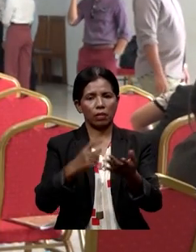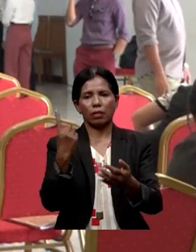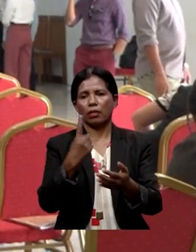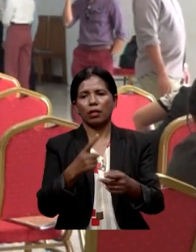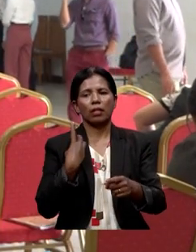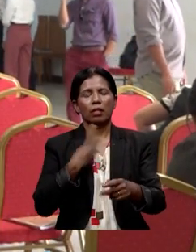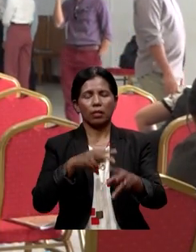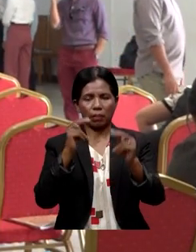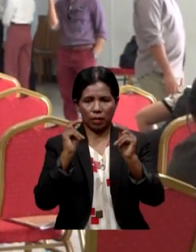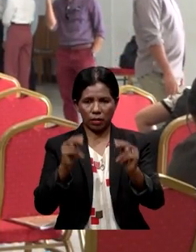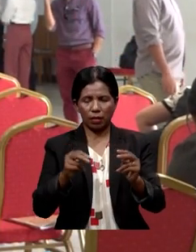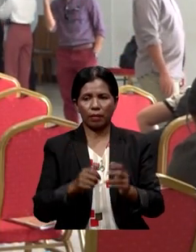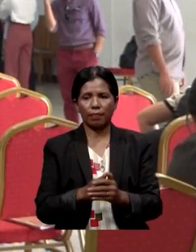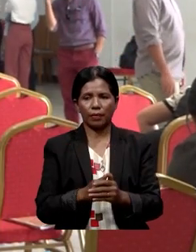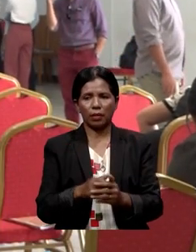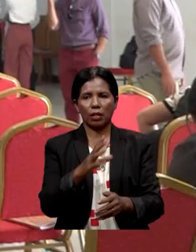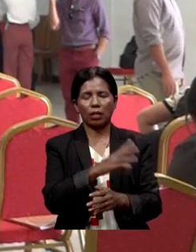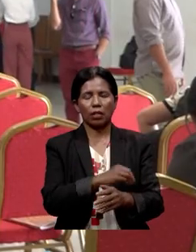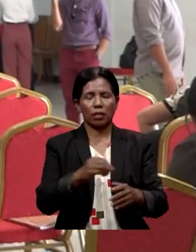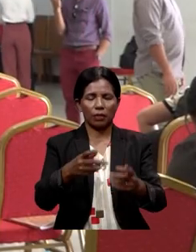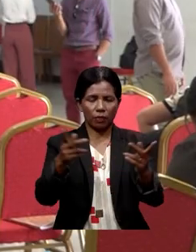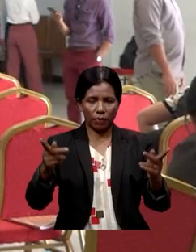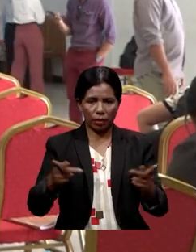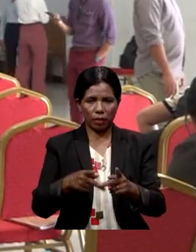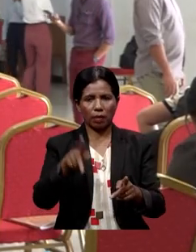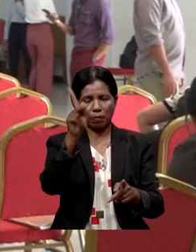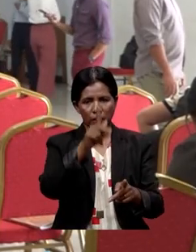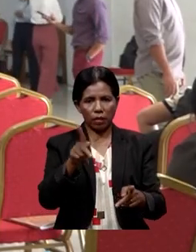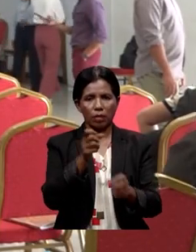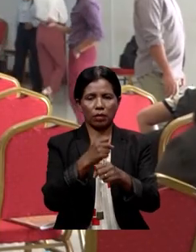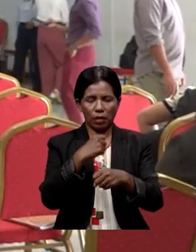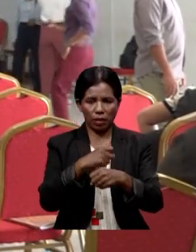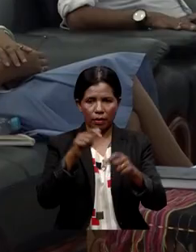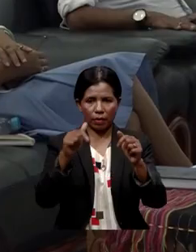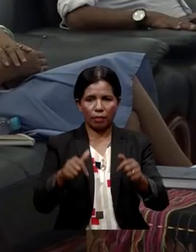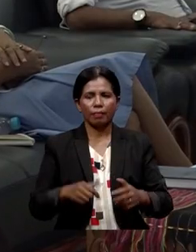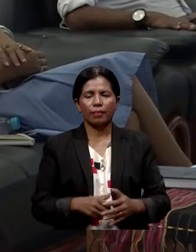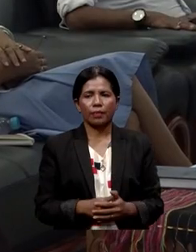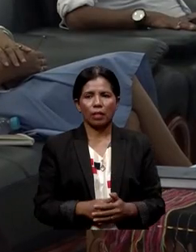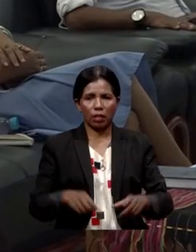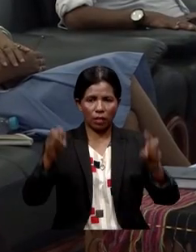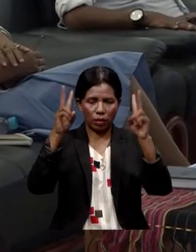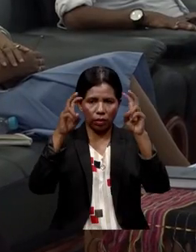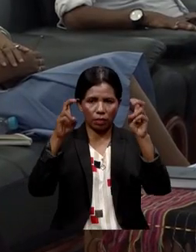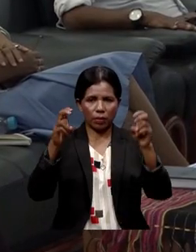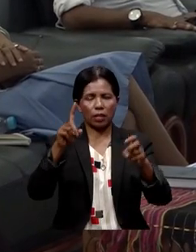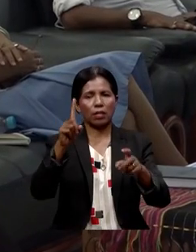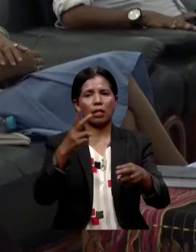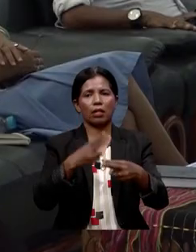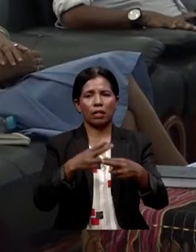Então precisamos e a balanço também uma pesquisa neve a tu halo, né? Ele o tópico da nara